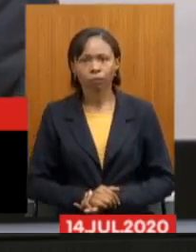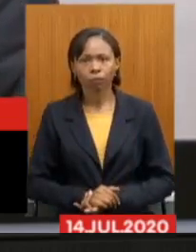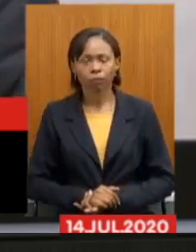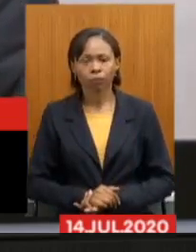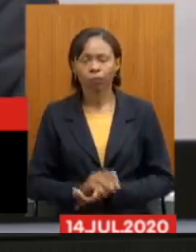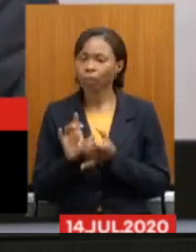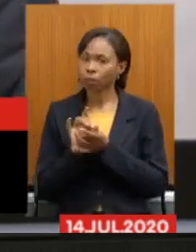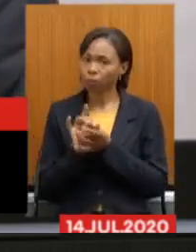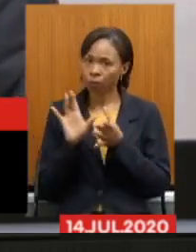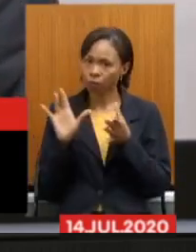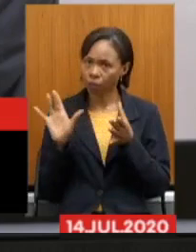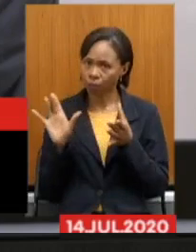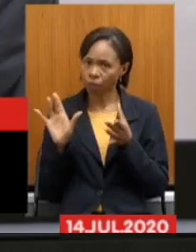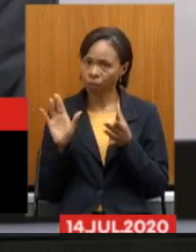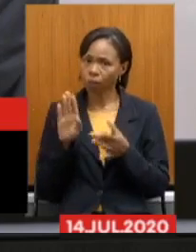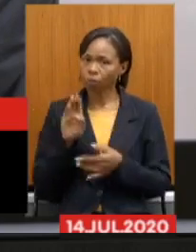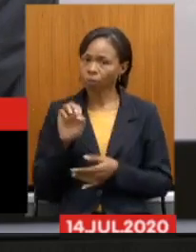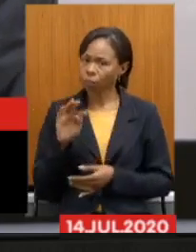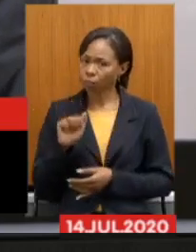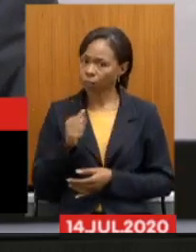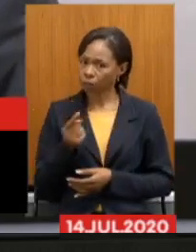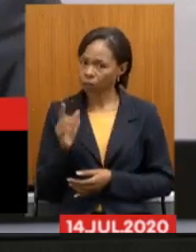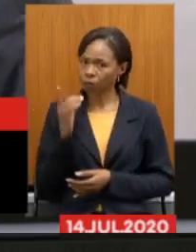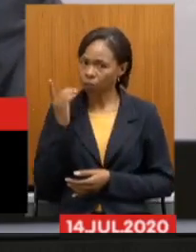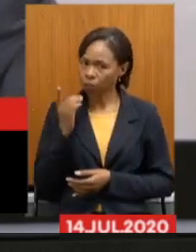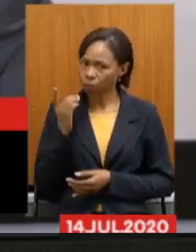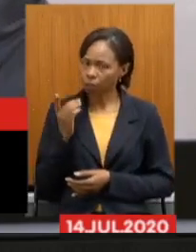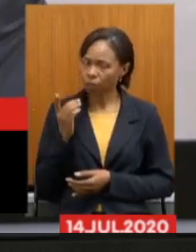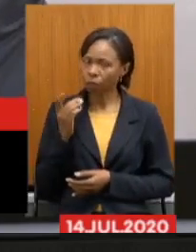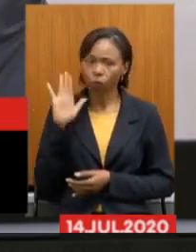Fica à vontade, deputado Betão, estamos lhe ouvindo bem.